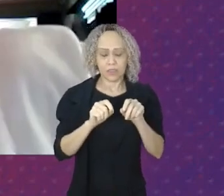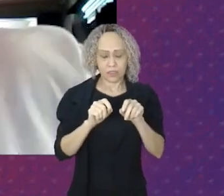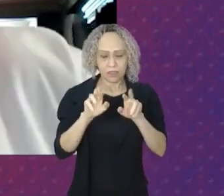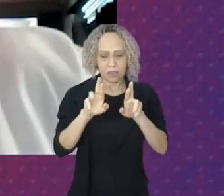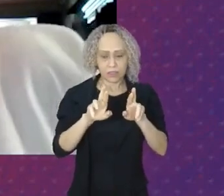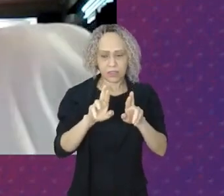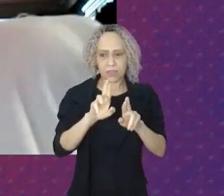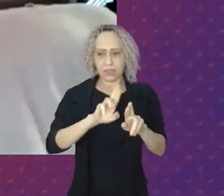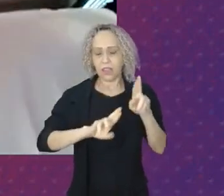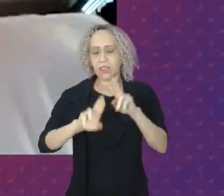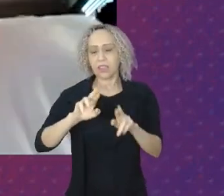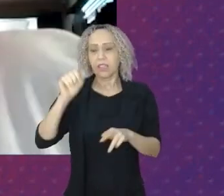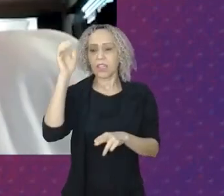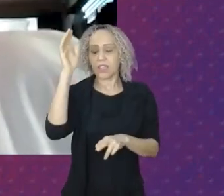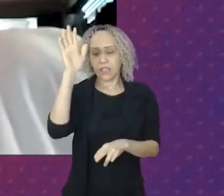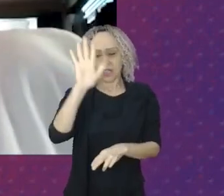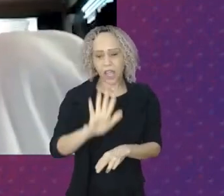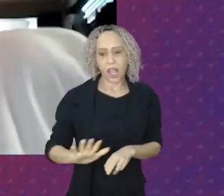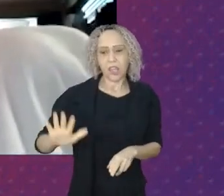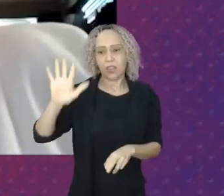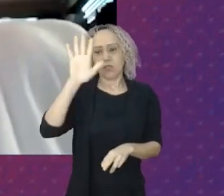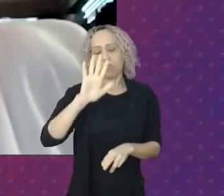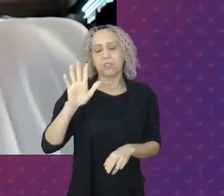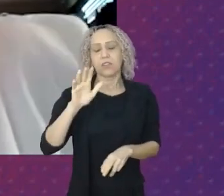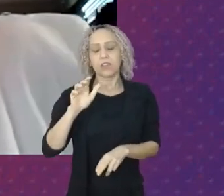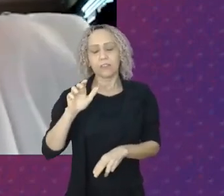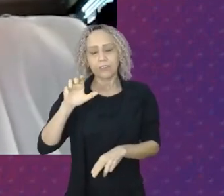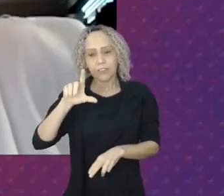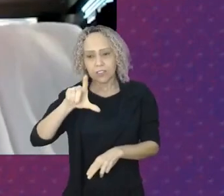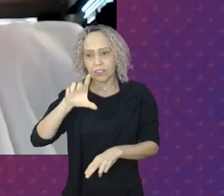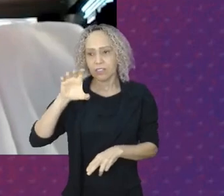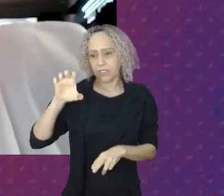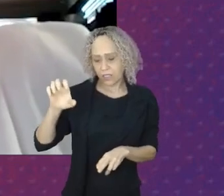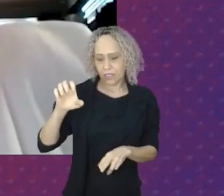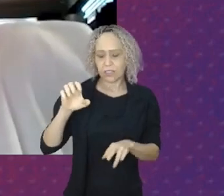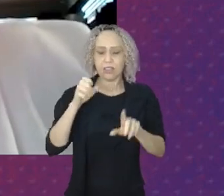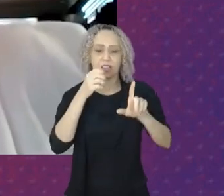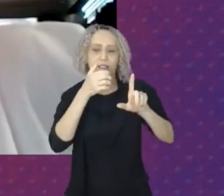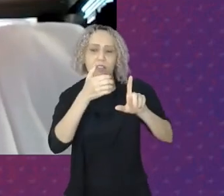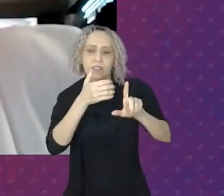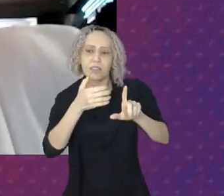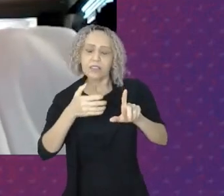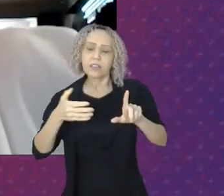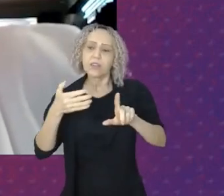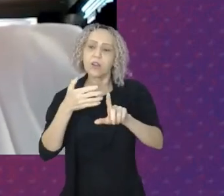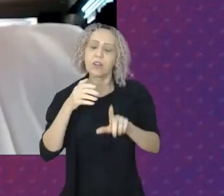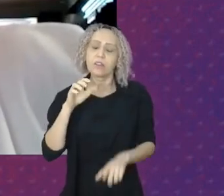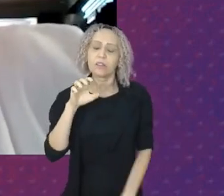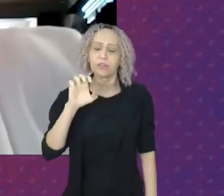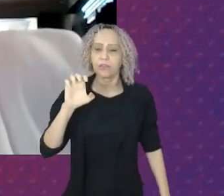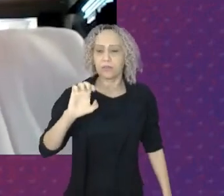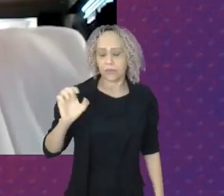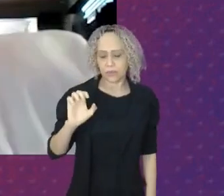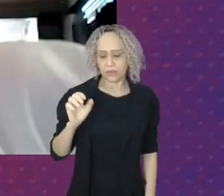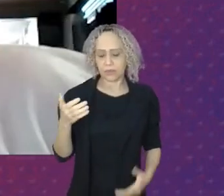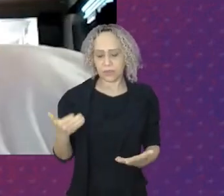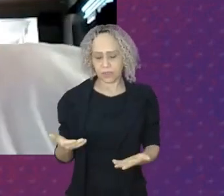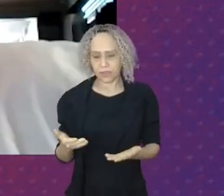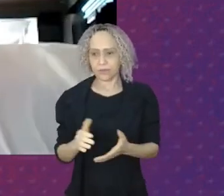pesquisadoras lésbicas e bissexuais. Faço parte do Conselho Nacional Popular